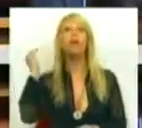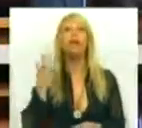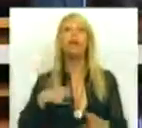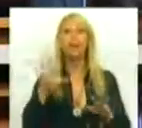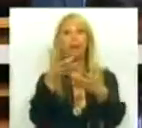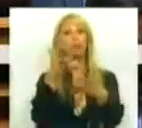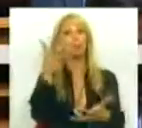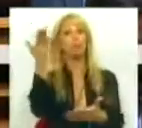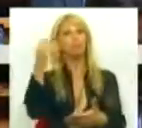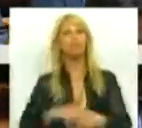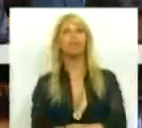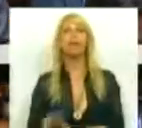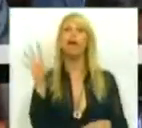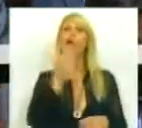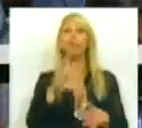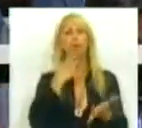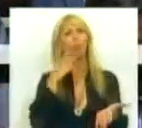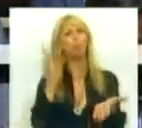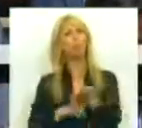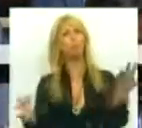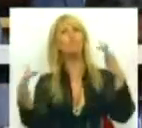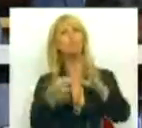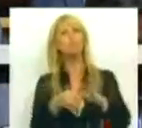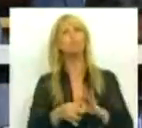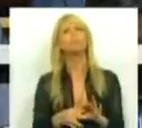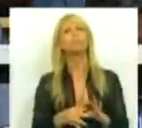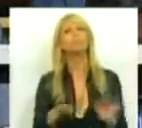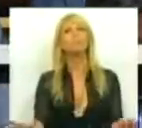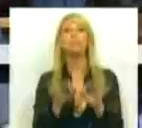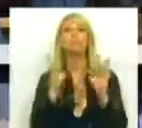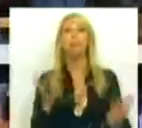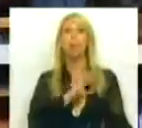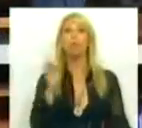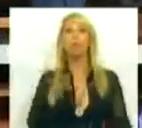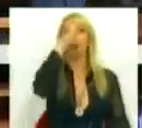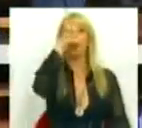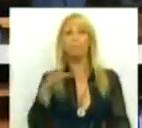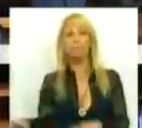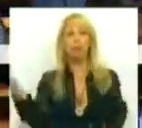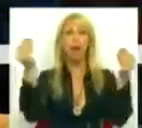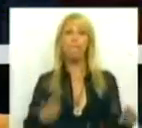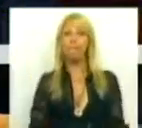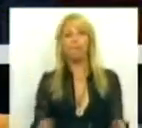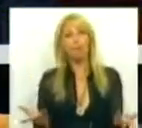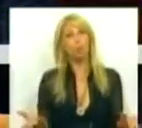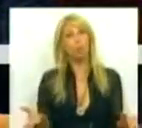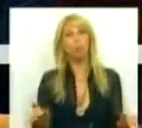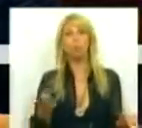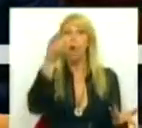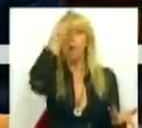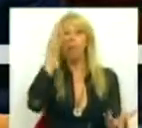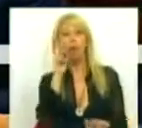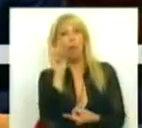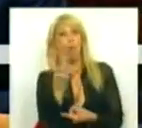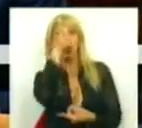queria salientar a forma realista como o Sr. Primeiro-Ministro aqui apresentou a visão do Governo